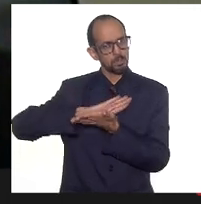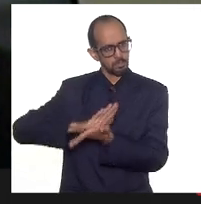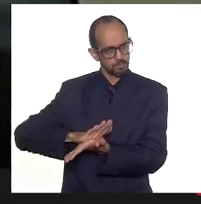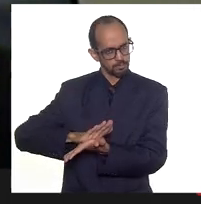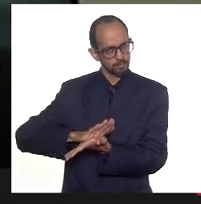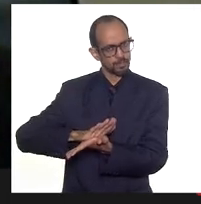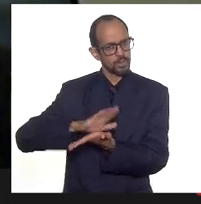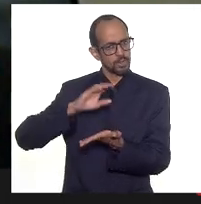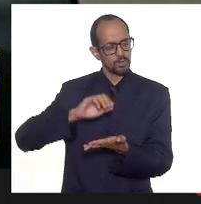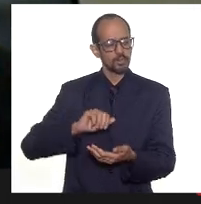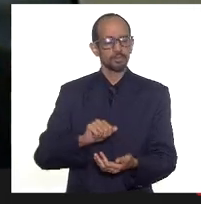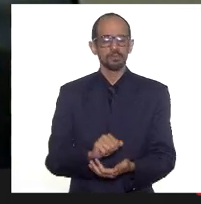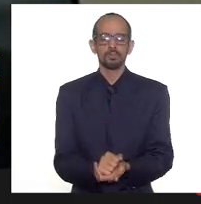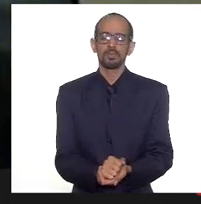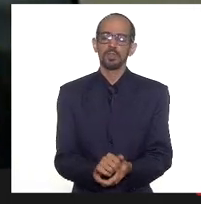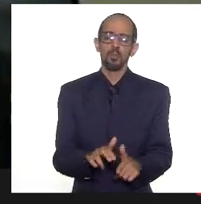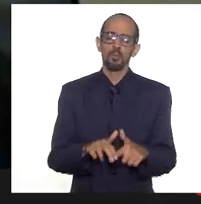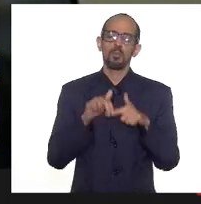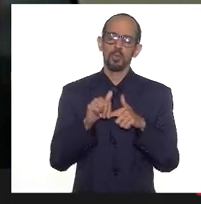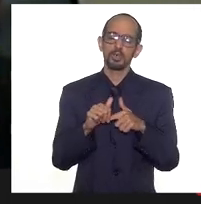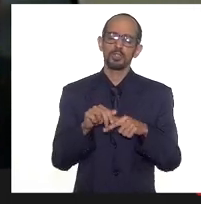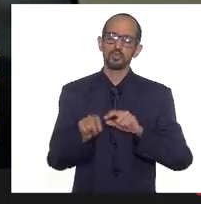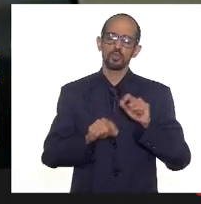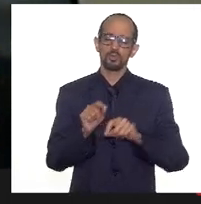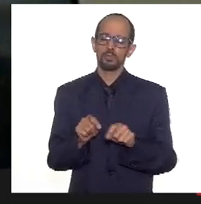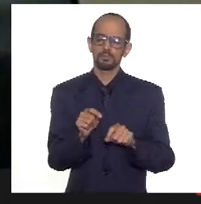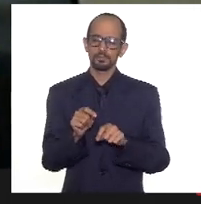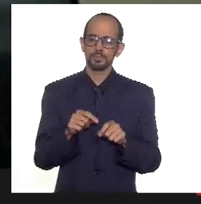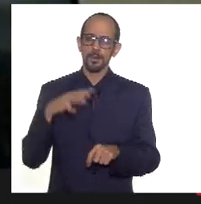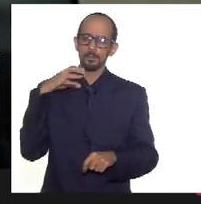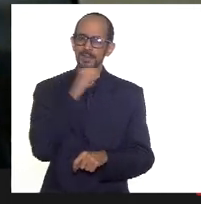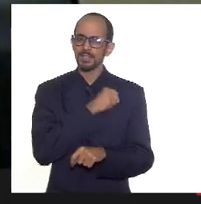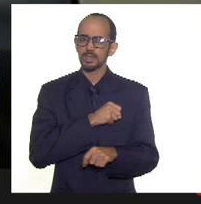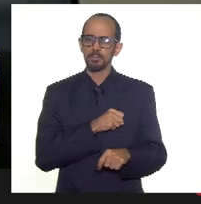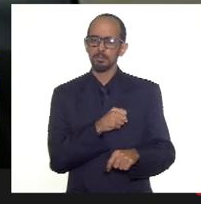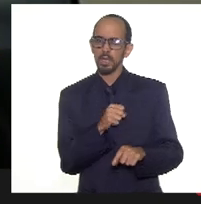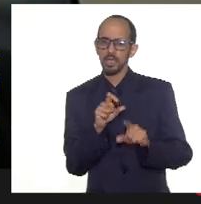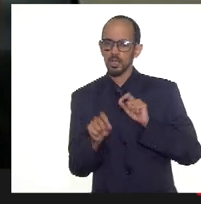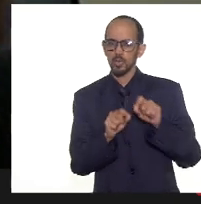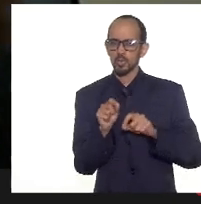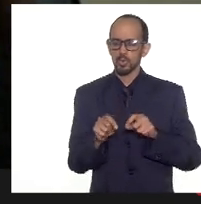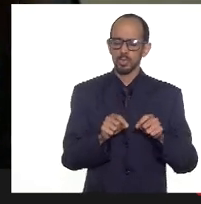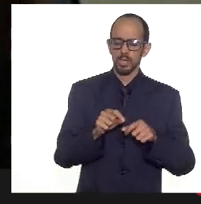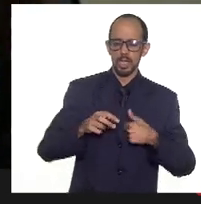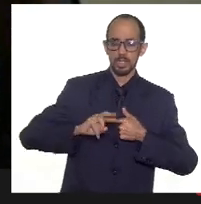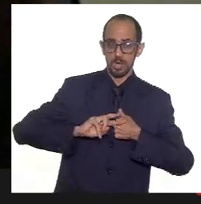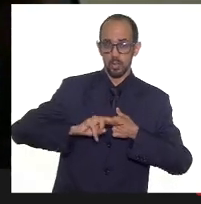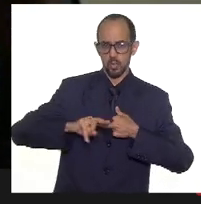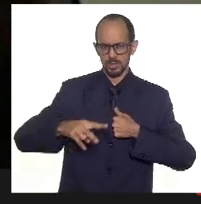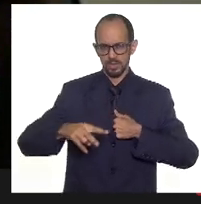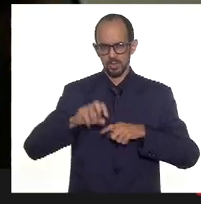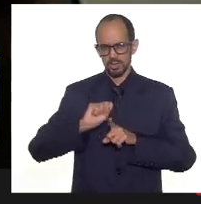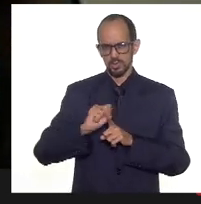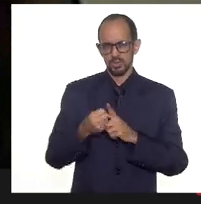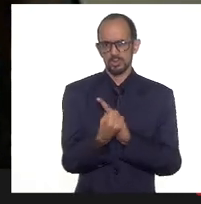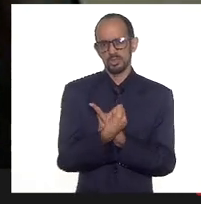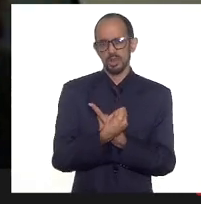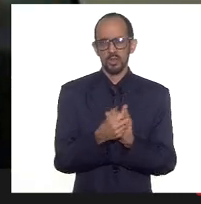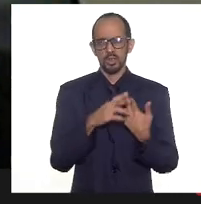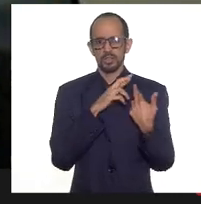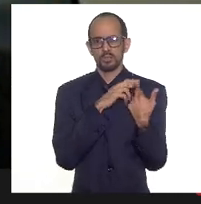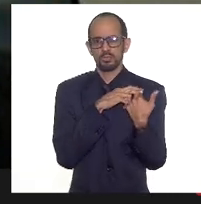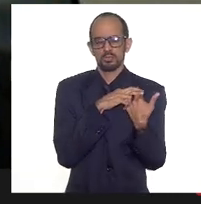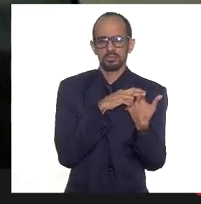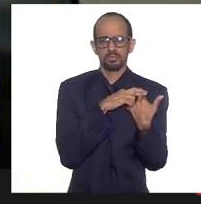intolerante. Então, olhar essa questão sobre o seu aspecto do fenômeno social e da responsabilidade